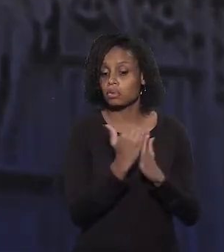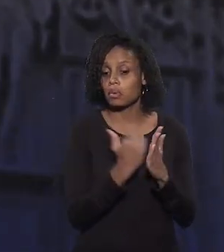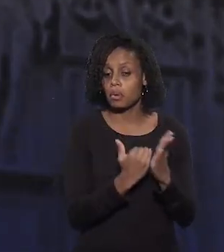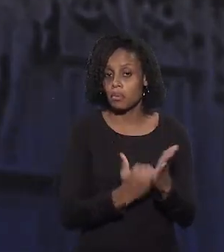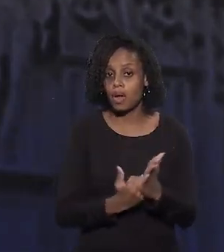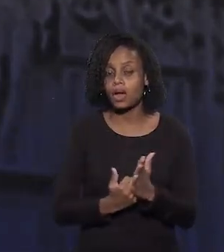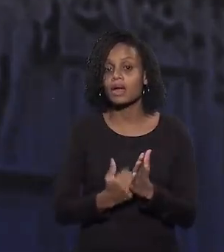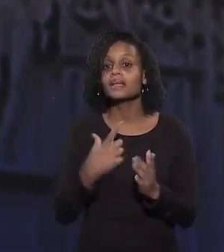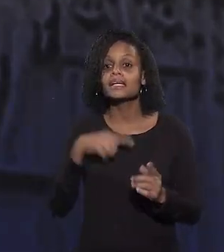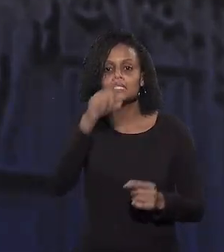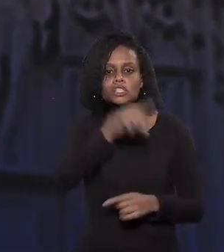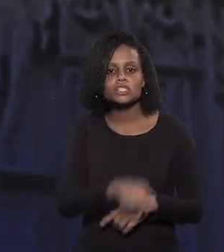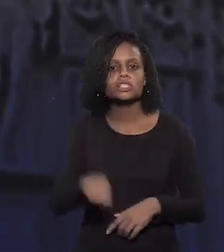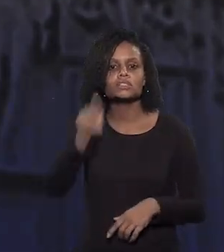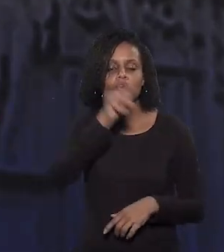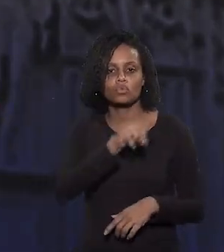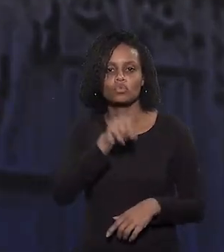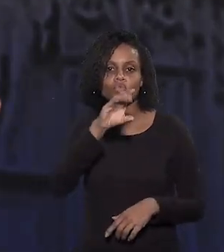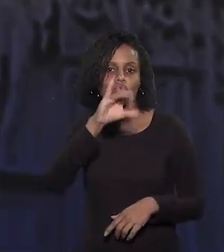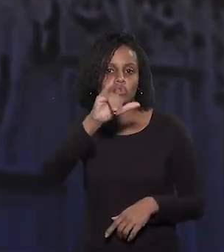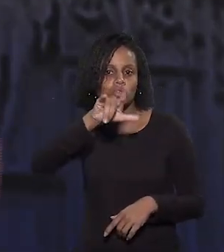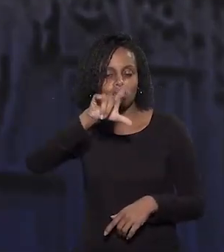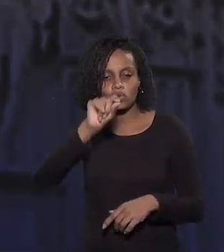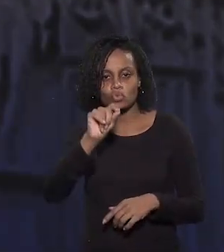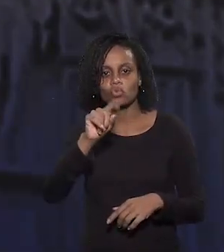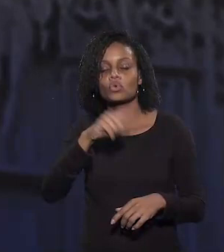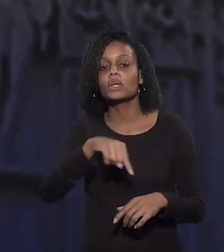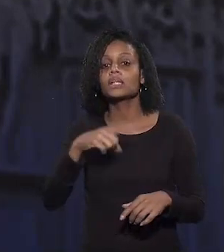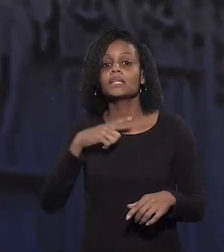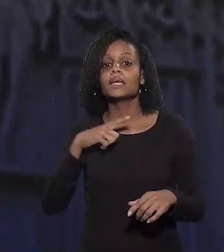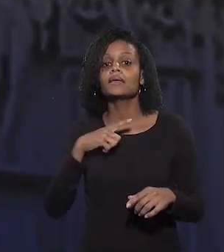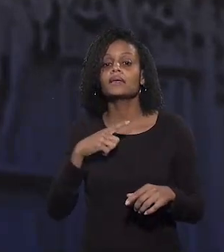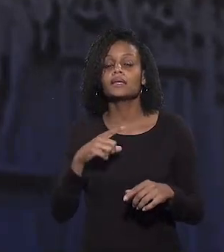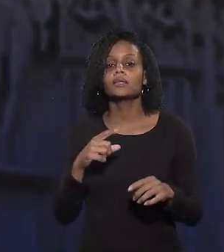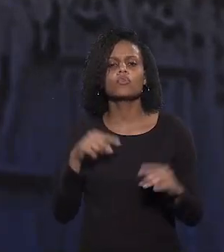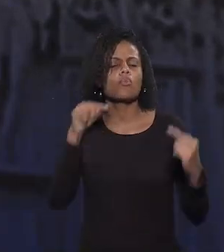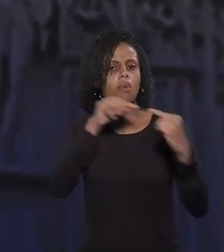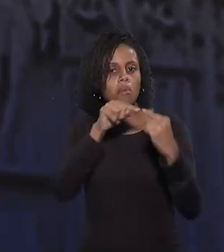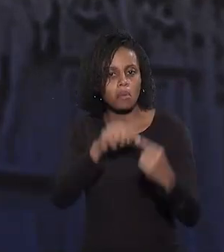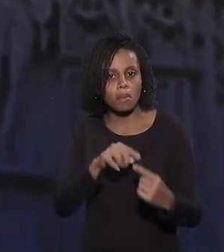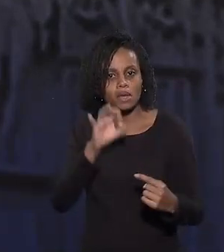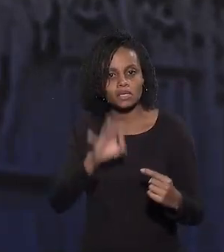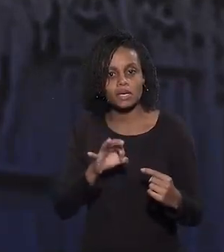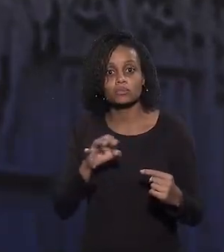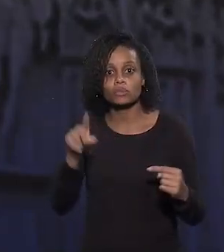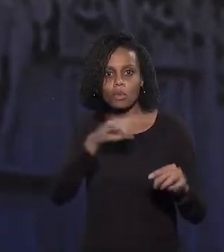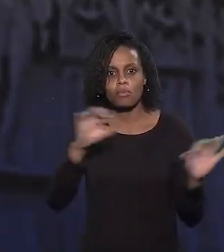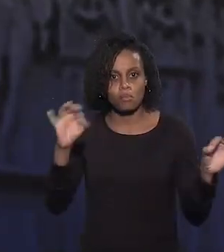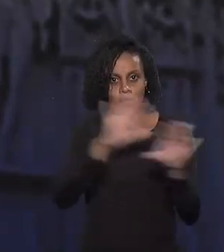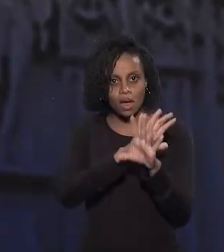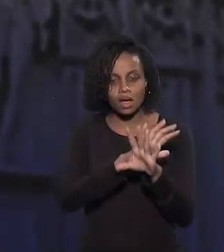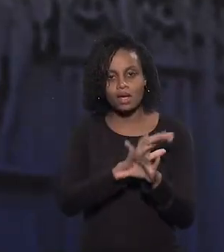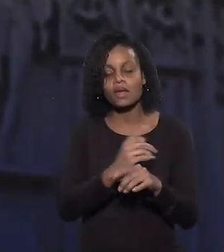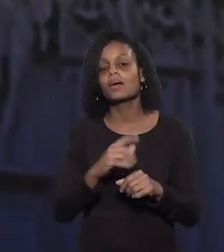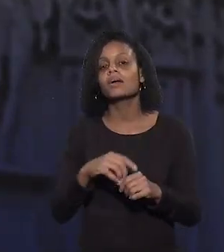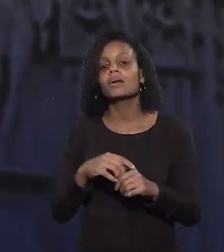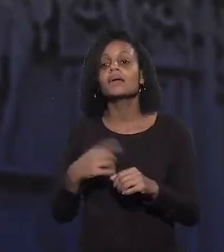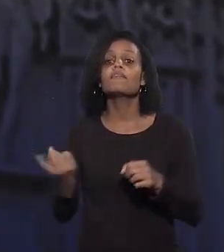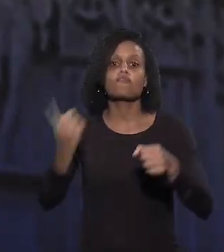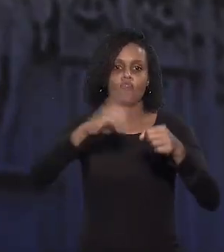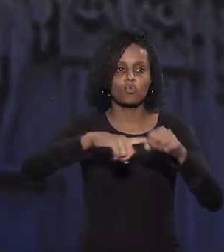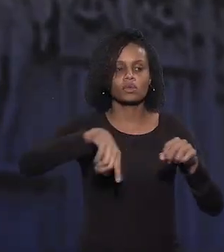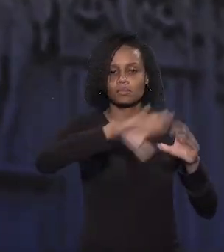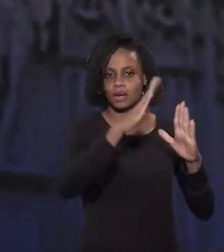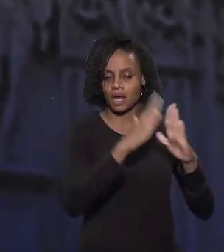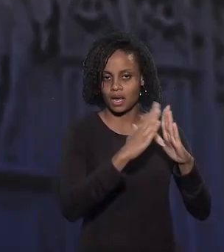ciclos. A pessoa tem que passar um ciclo de internação que tem determinados objetivos. A partir de cumprir esse ciclo, ele